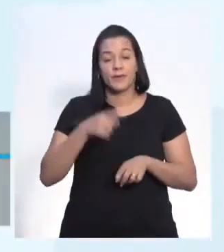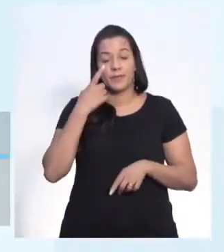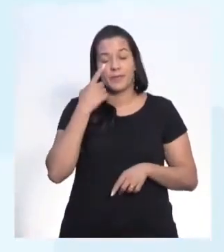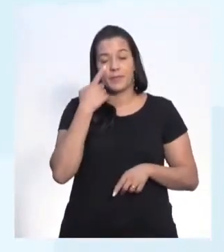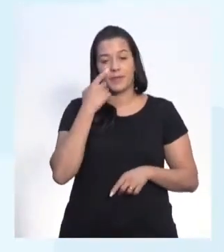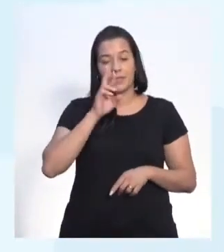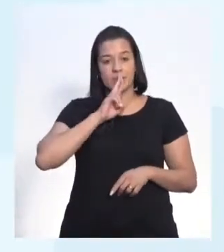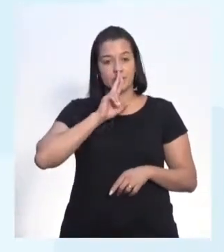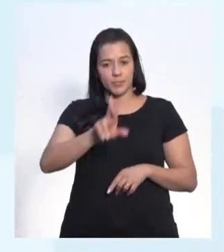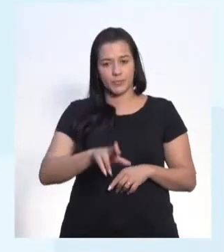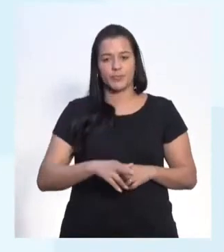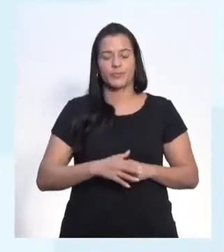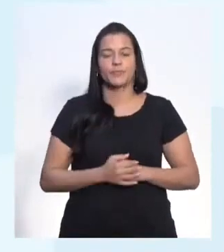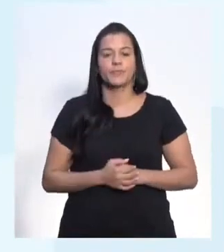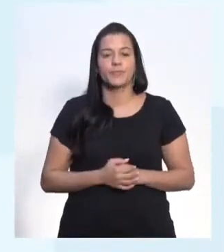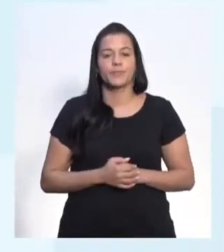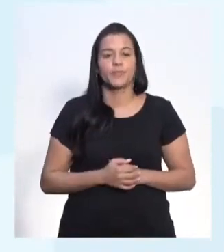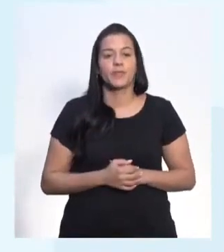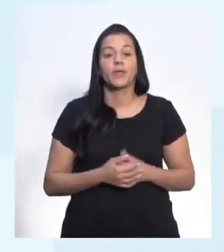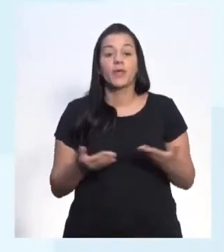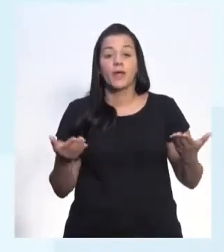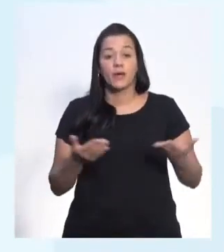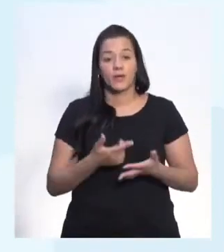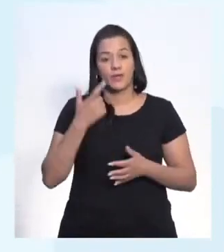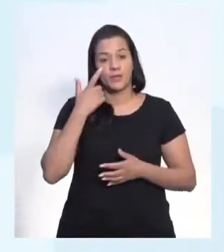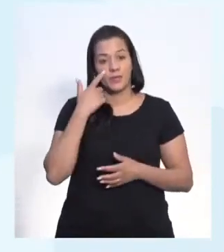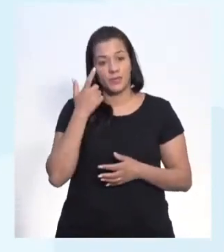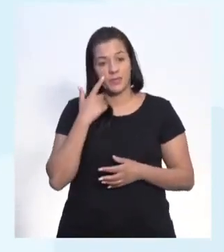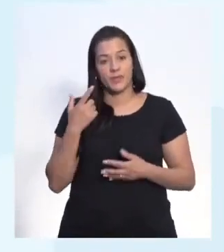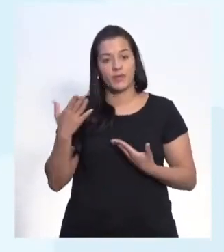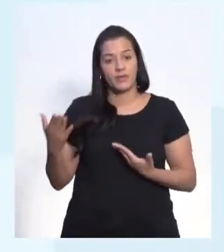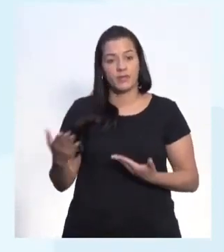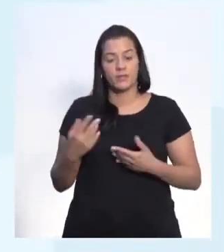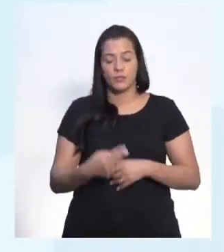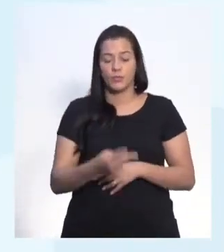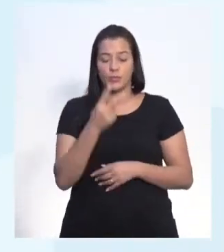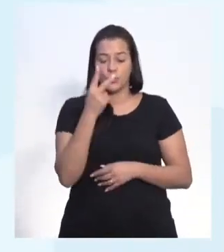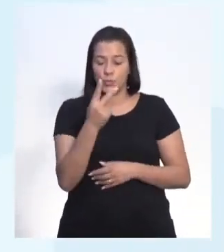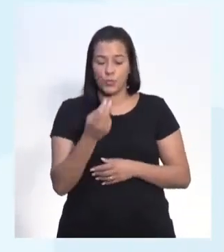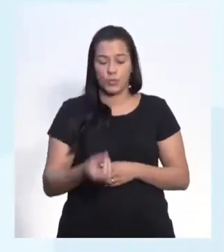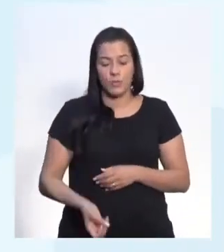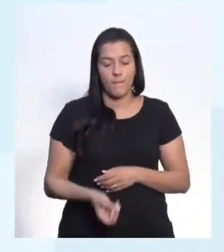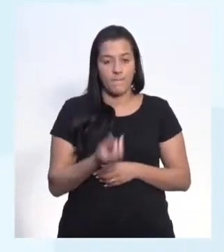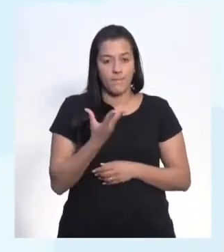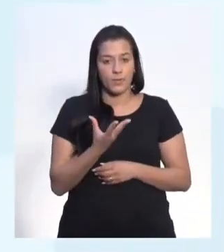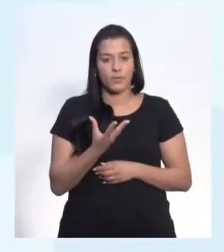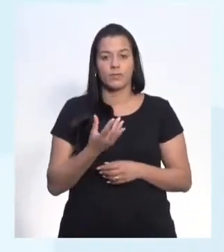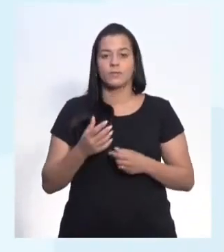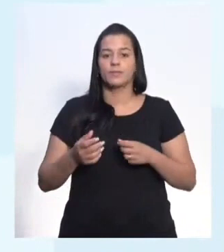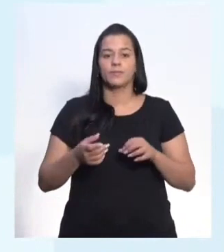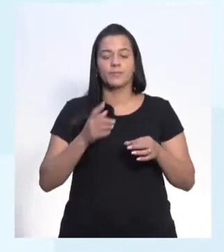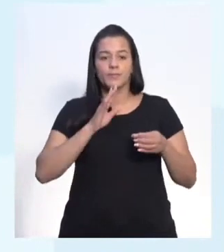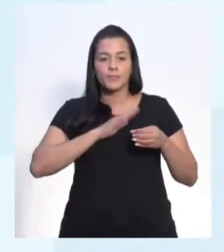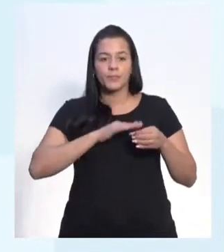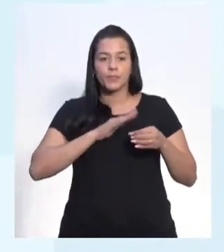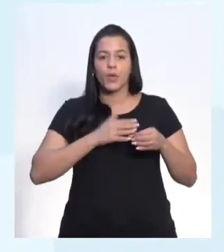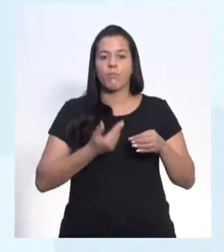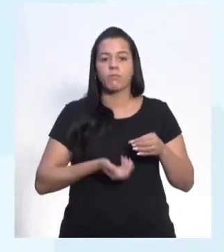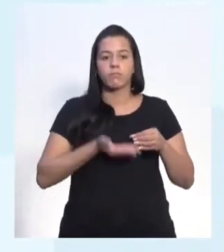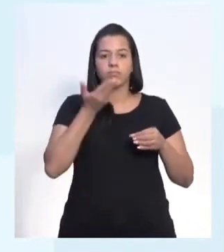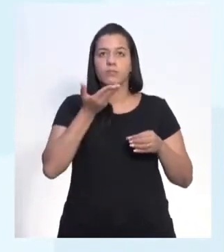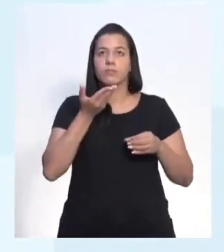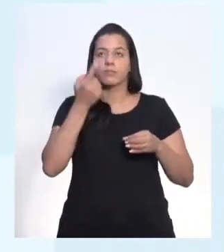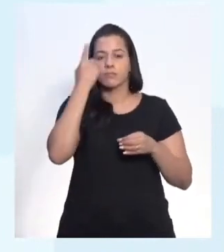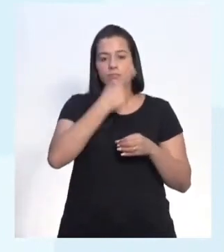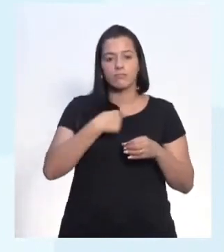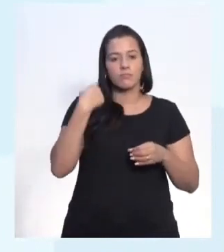ler. Qual a probabilidade de se obter duas caras voltadas para cima no lançamento de